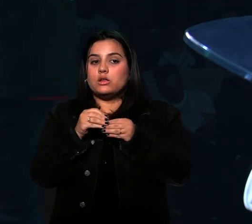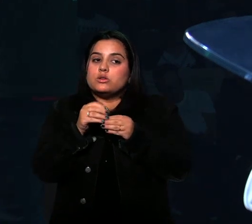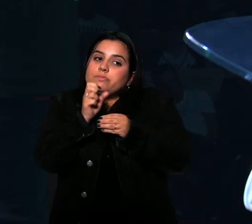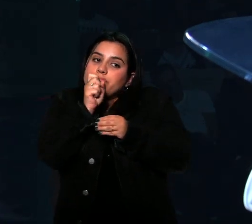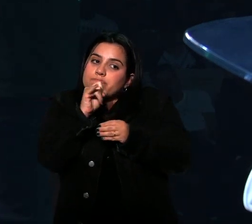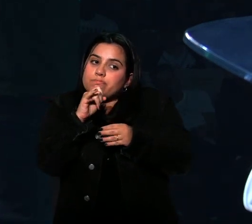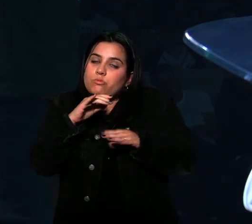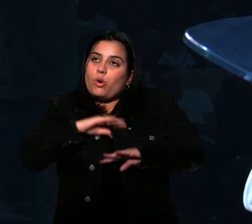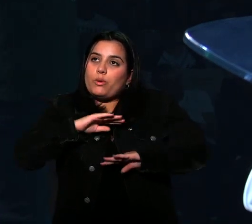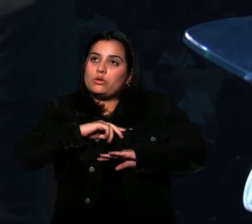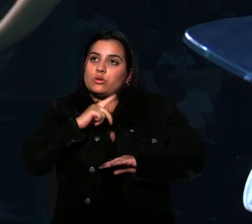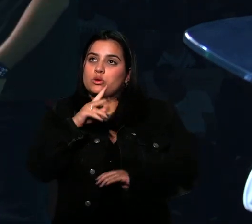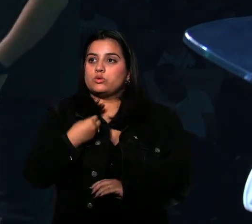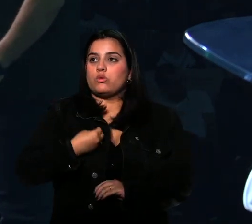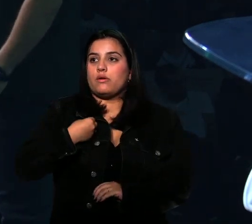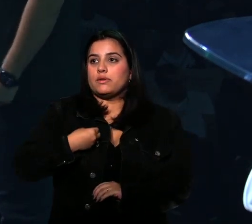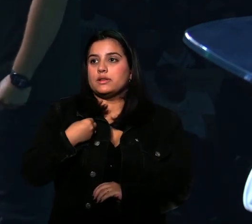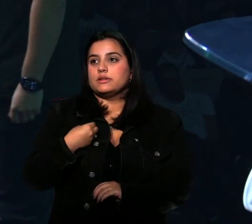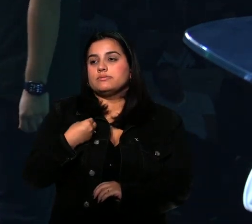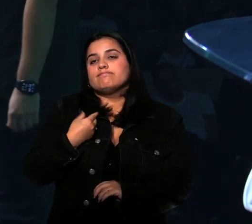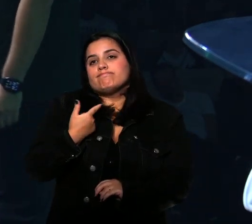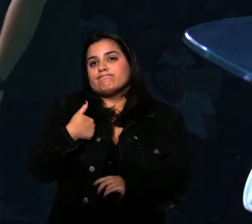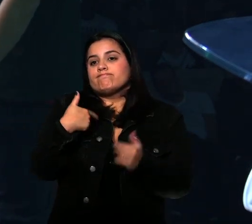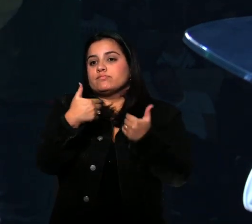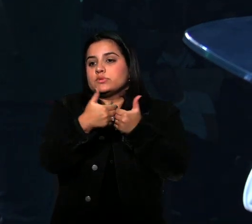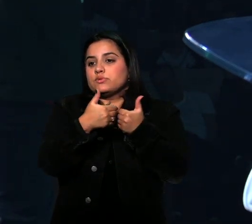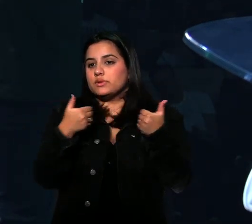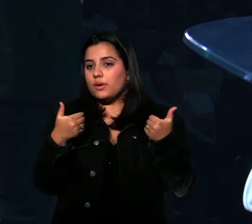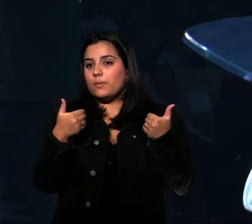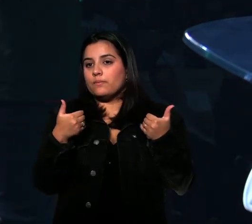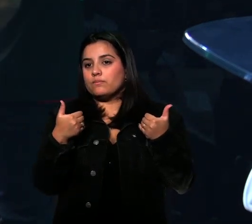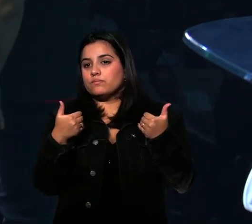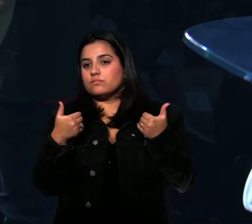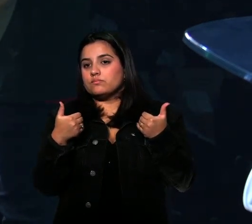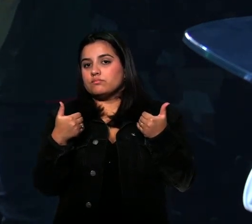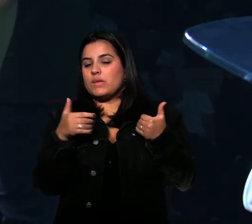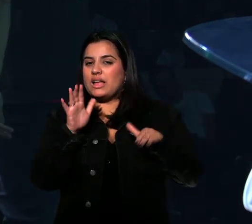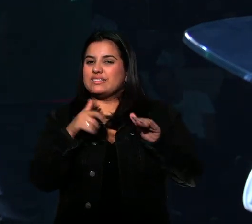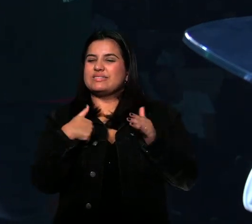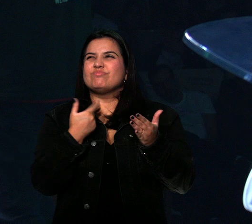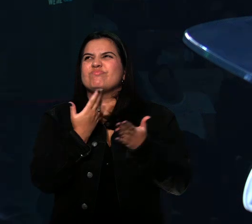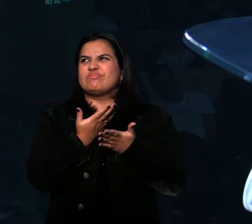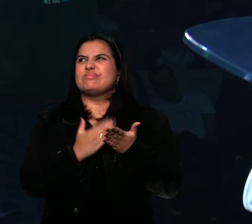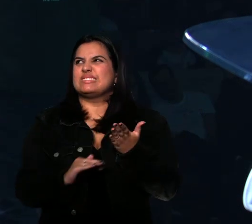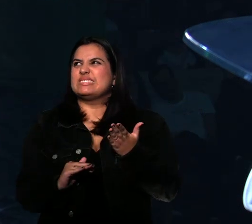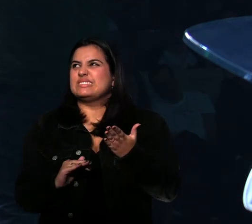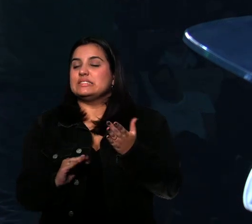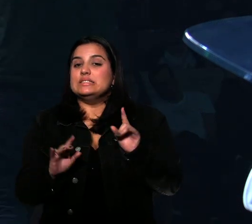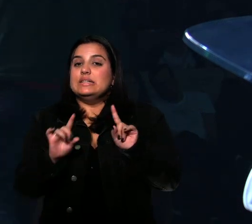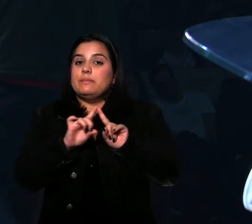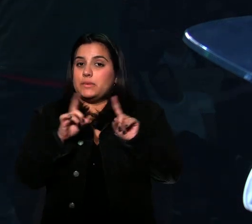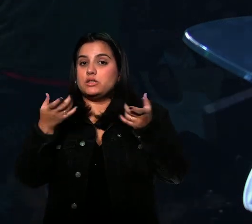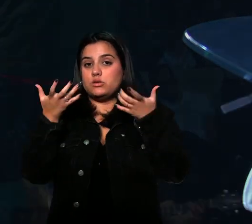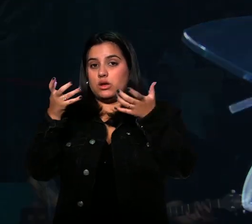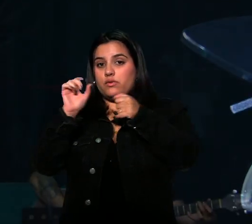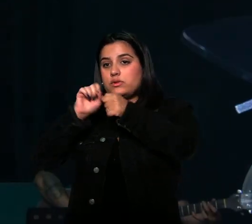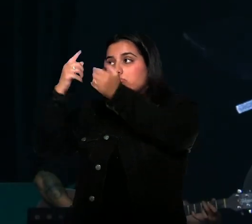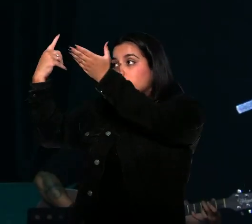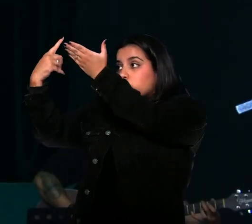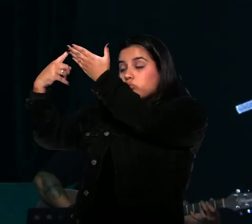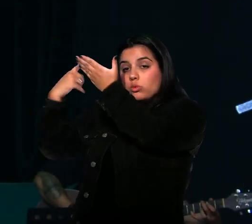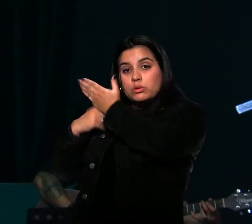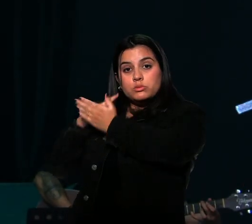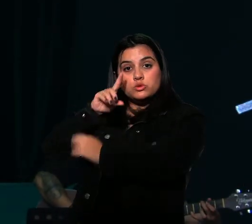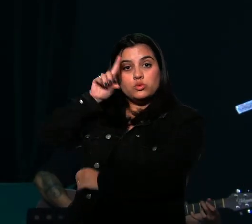tua vida talvez você tenha causado algum tipo de divisão, e talvez foi desaprovado em algum momento, mas quer fazer um compromisso com Deus e não comigo, de